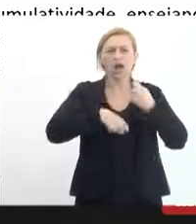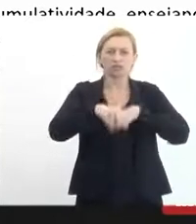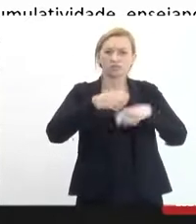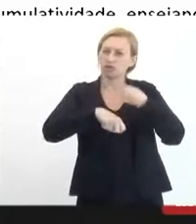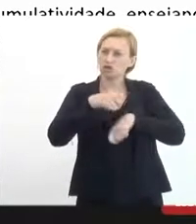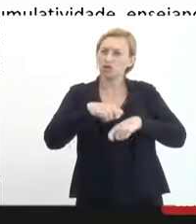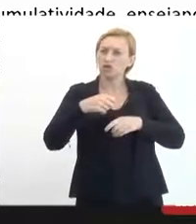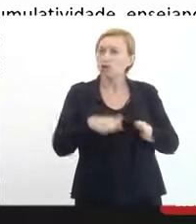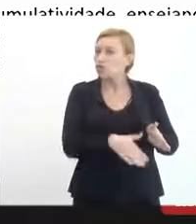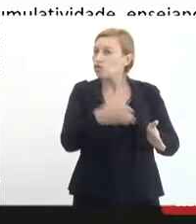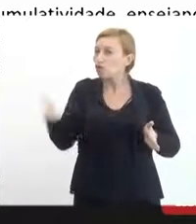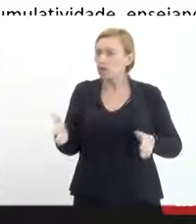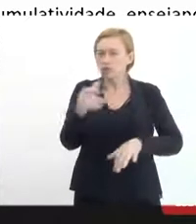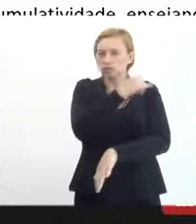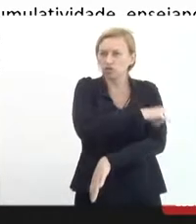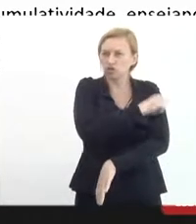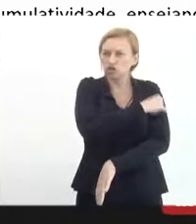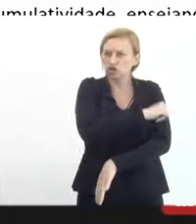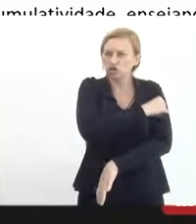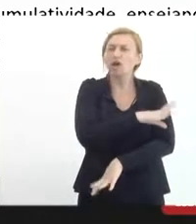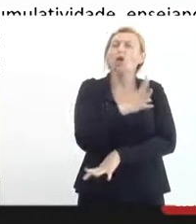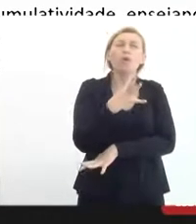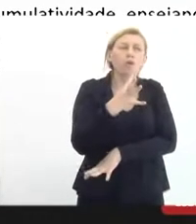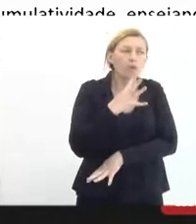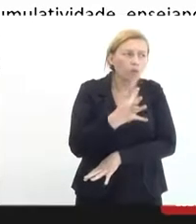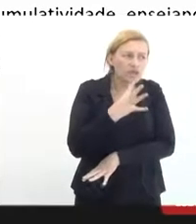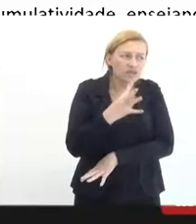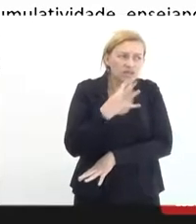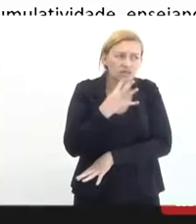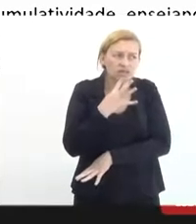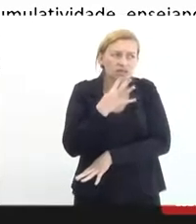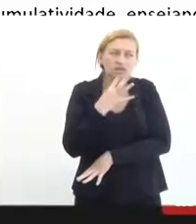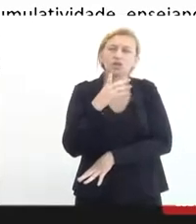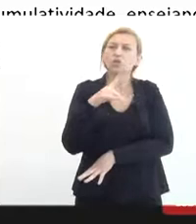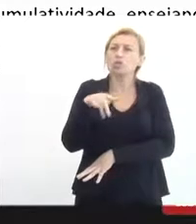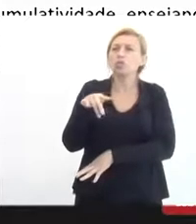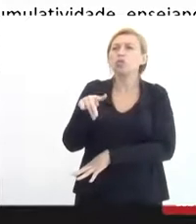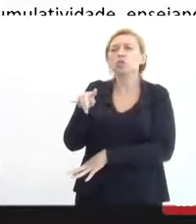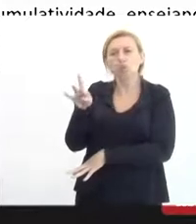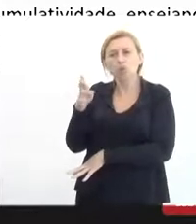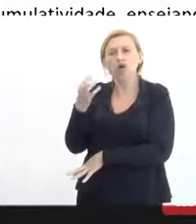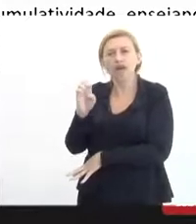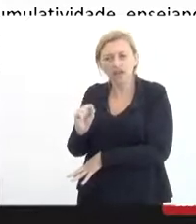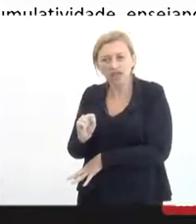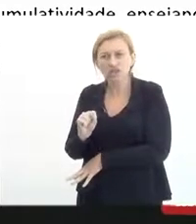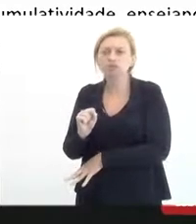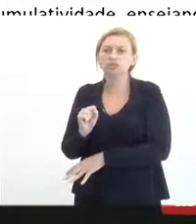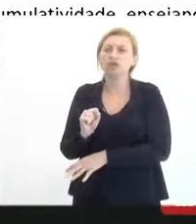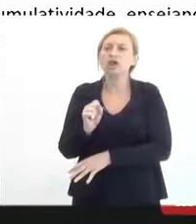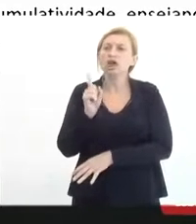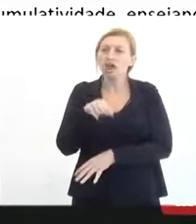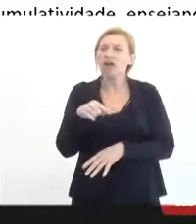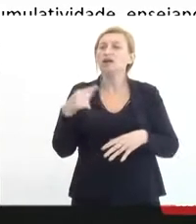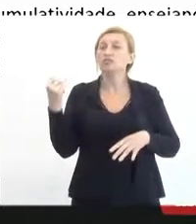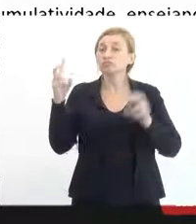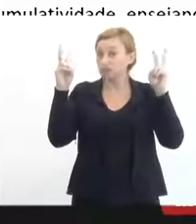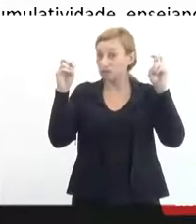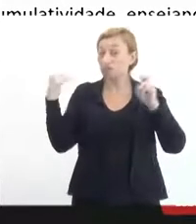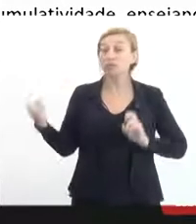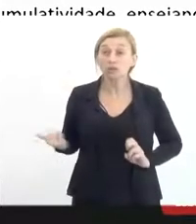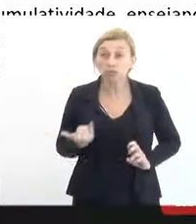administrativos fora do Rio de Janeiro, reconhecendo o crédito de catalisadores. Então, esse aqui é um tema bastante